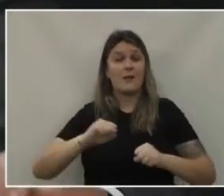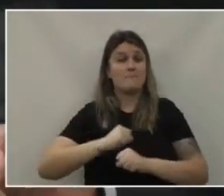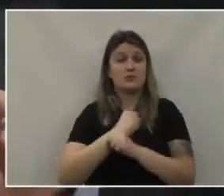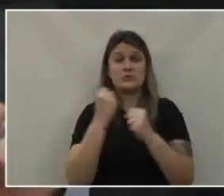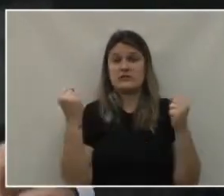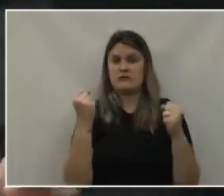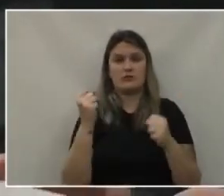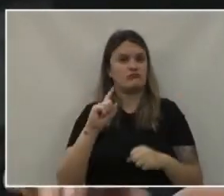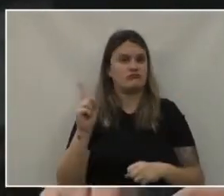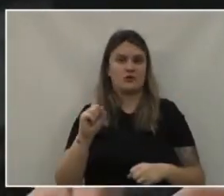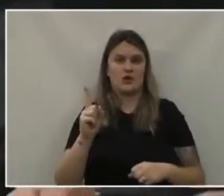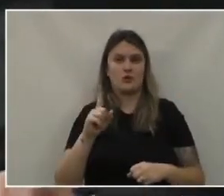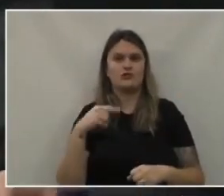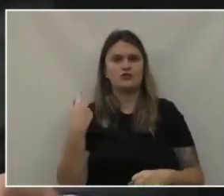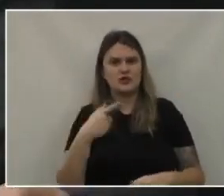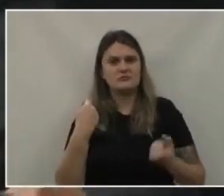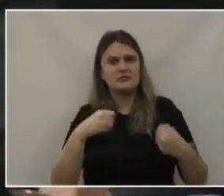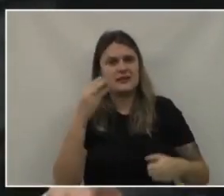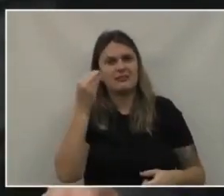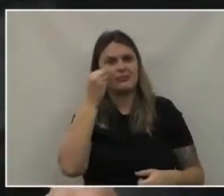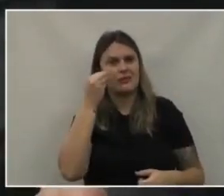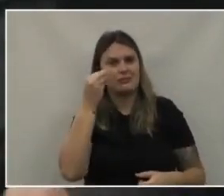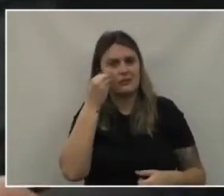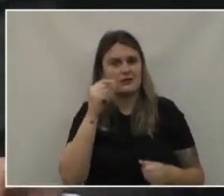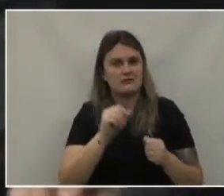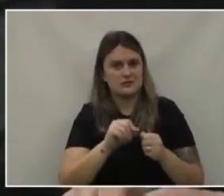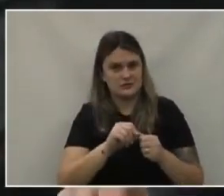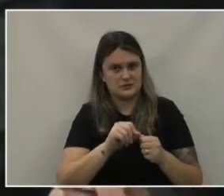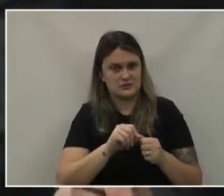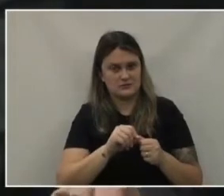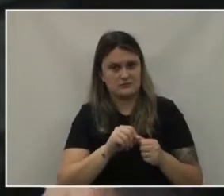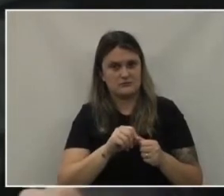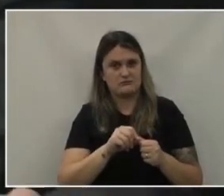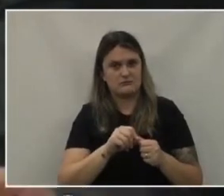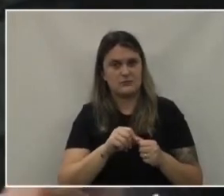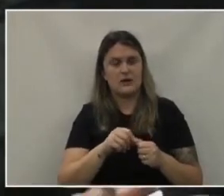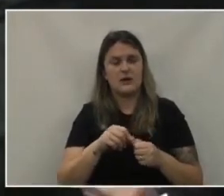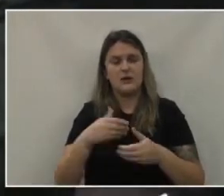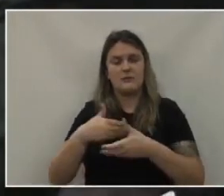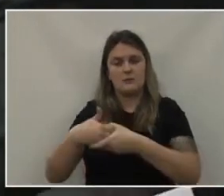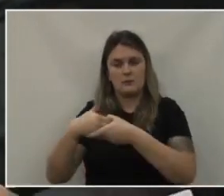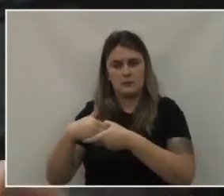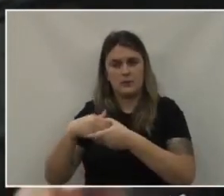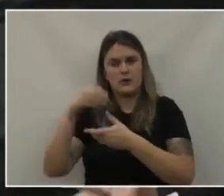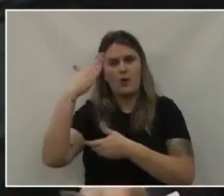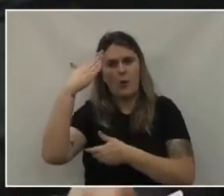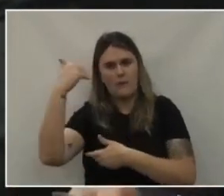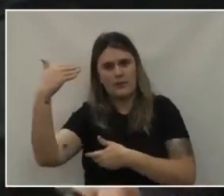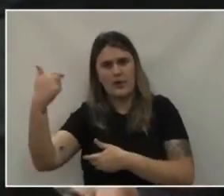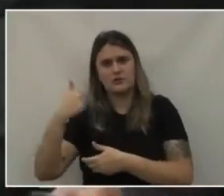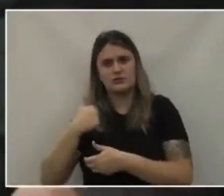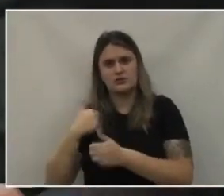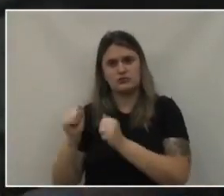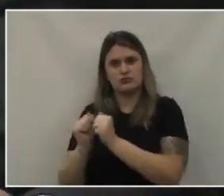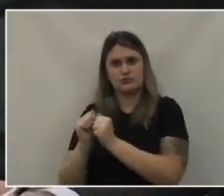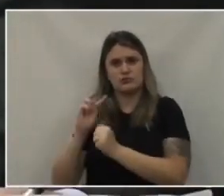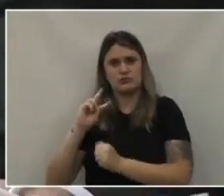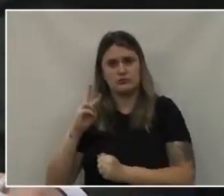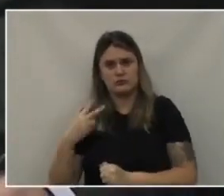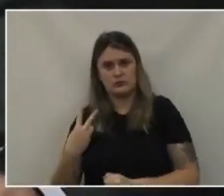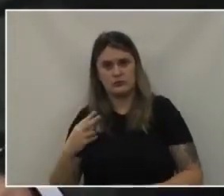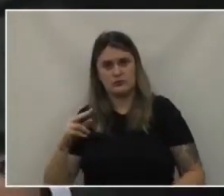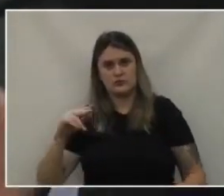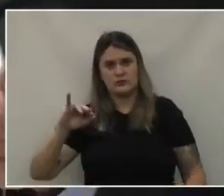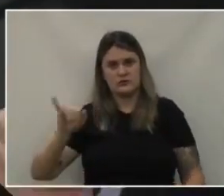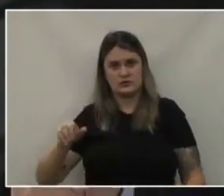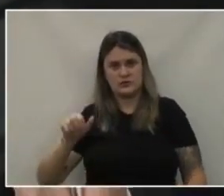só aquilo que nós não tentamos fazer, na verdade. Então, essa moção, junto com o professor Jair,